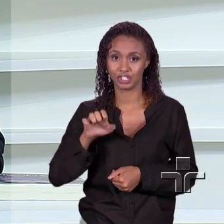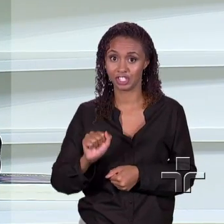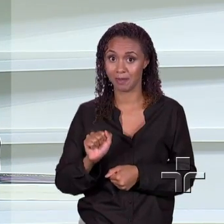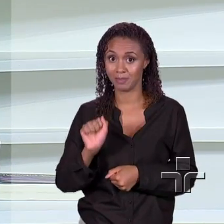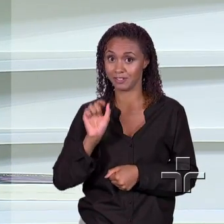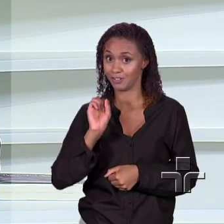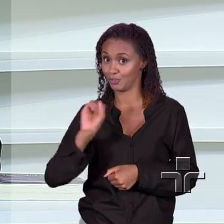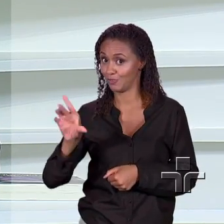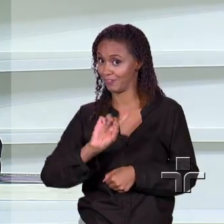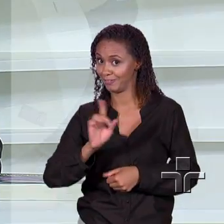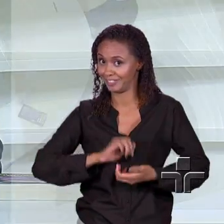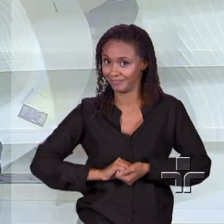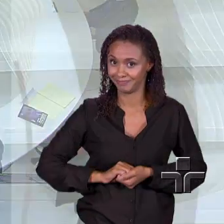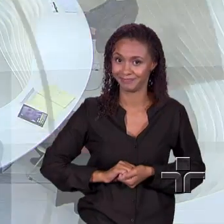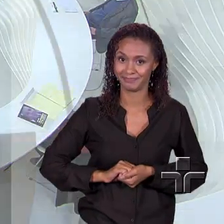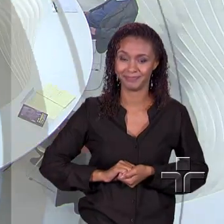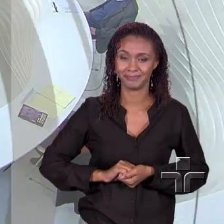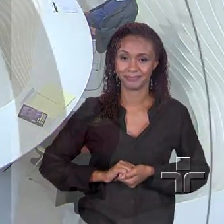num instante.